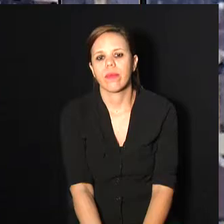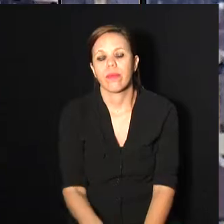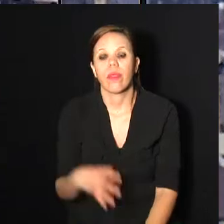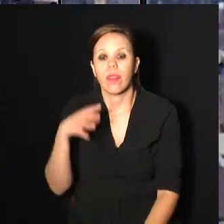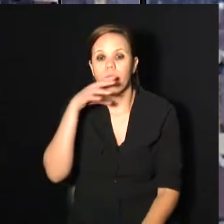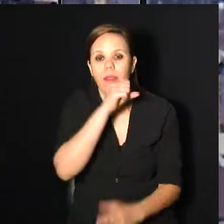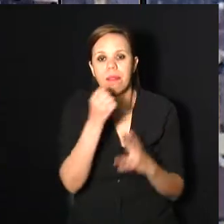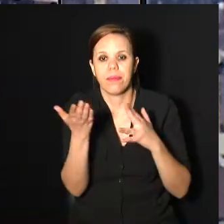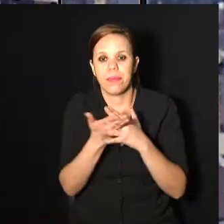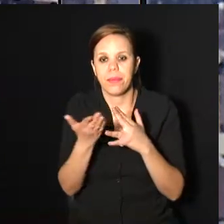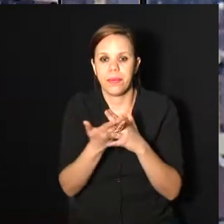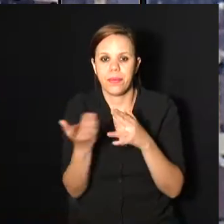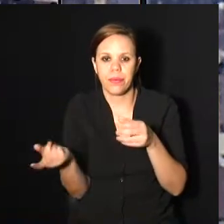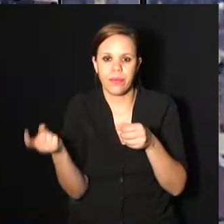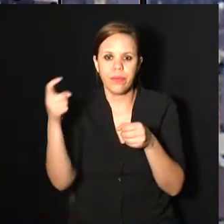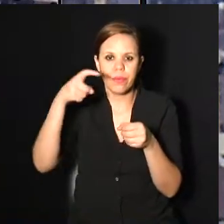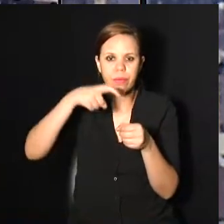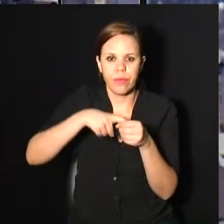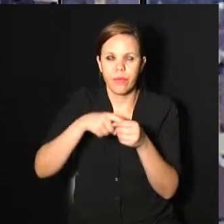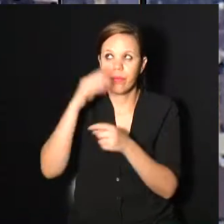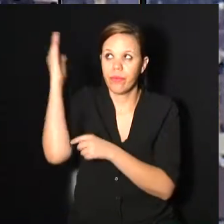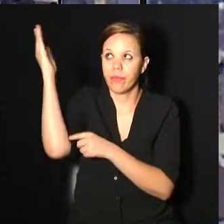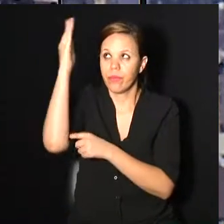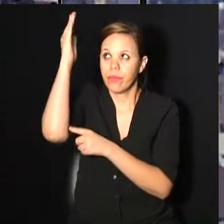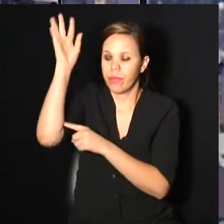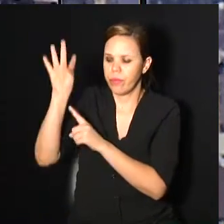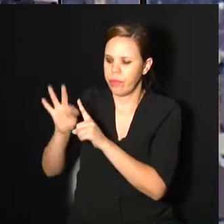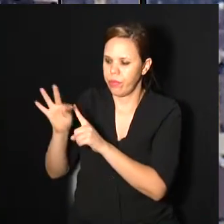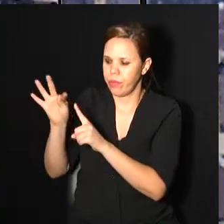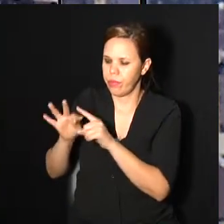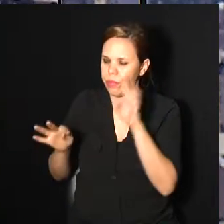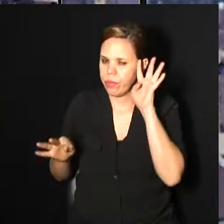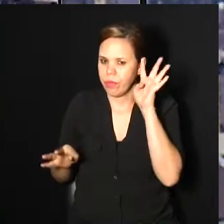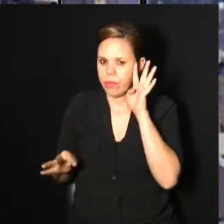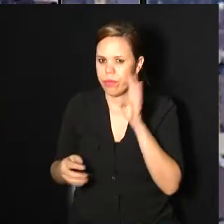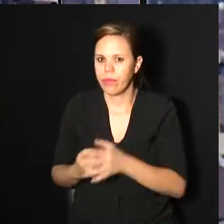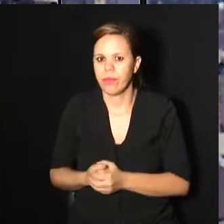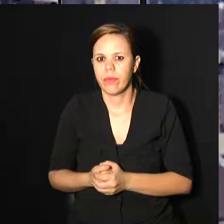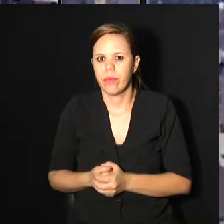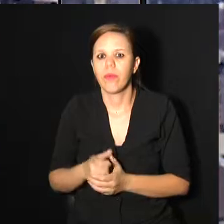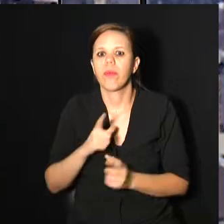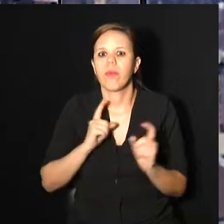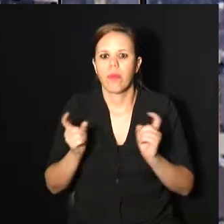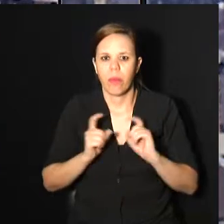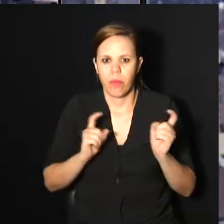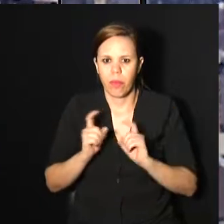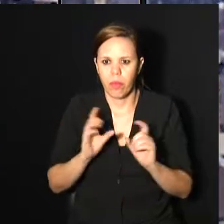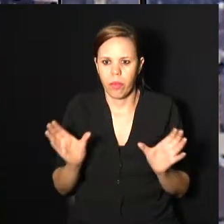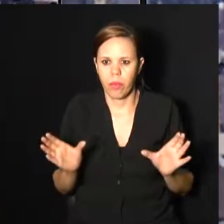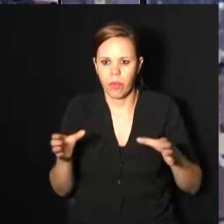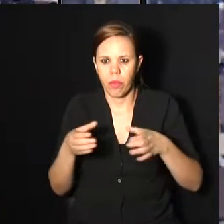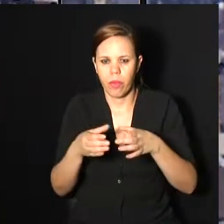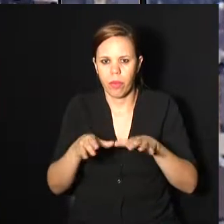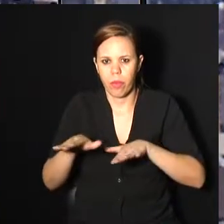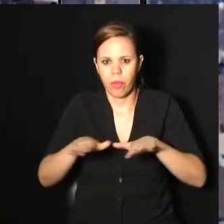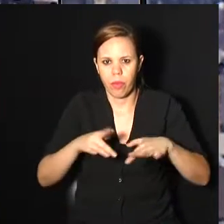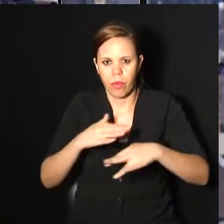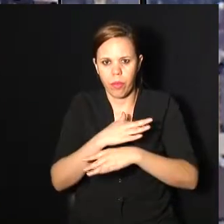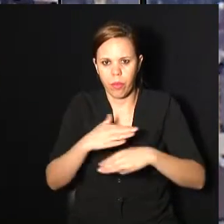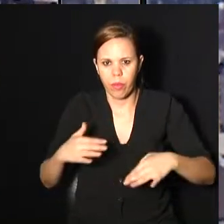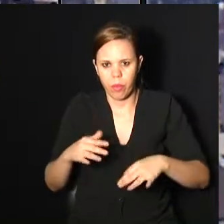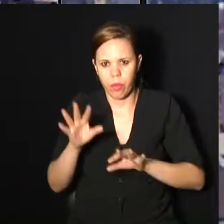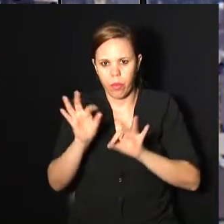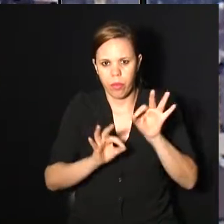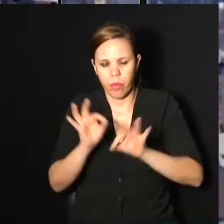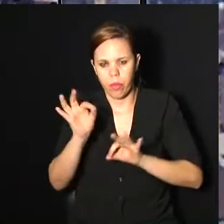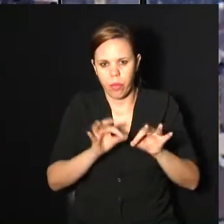Rápido intervalo e na volta, a previsão do tempo para esta quarta-feira tem a reunião da Comissão de Mobilidade Urbana e